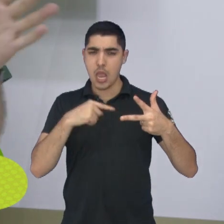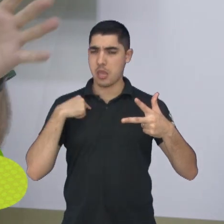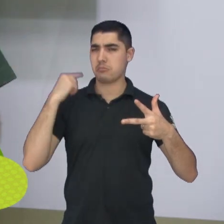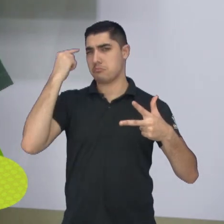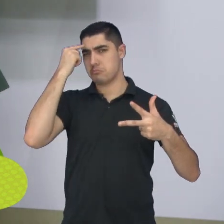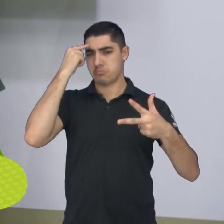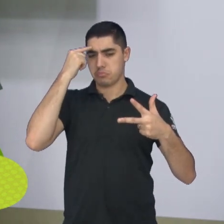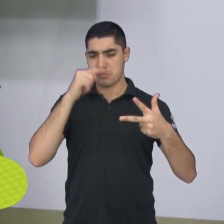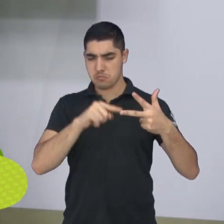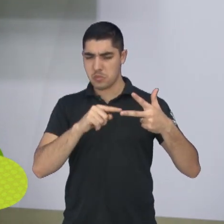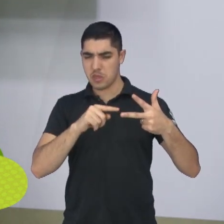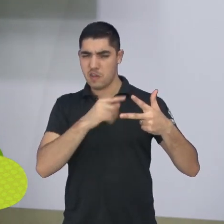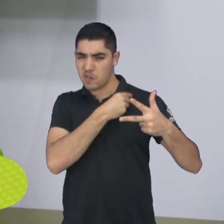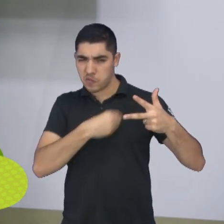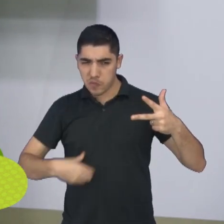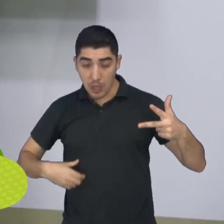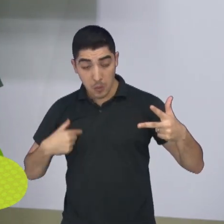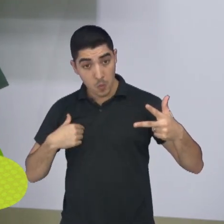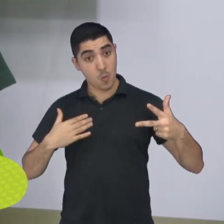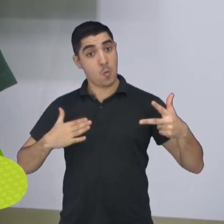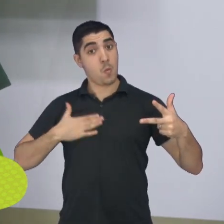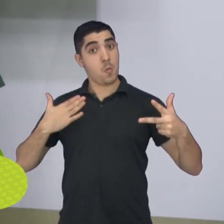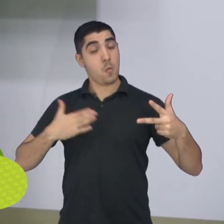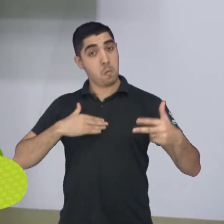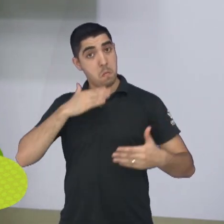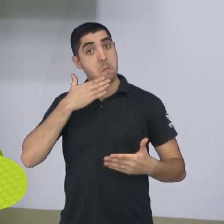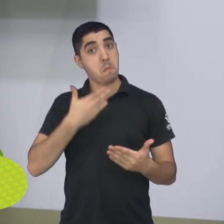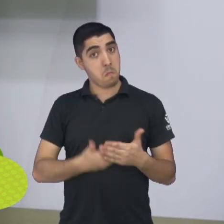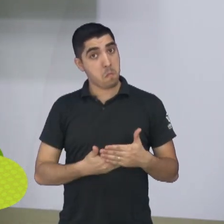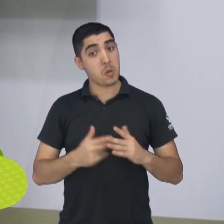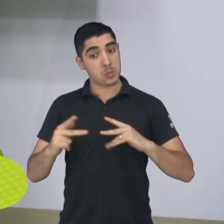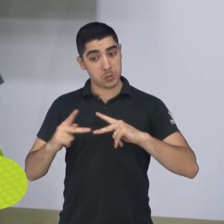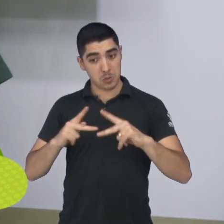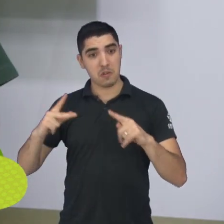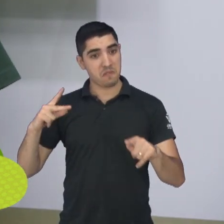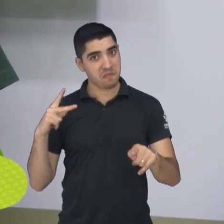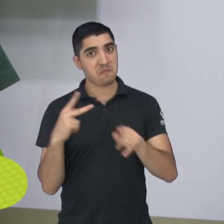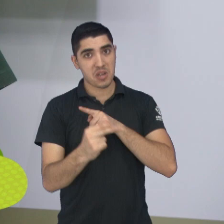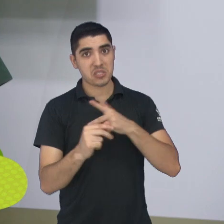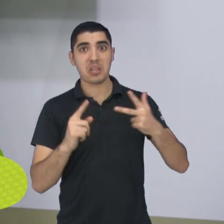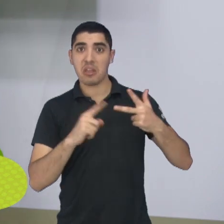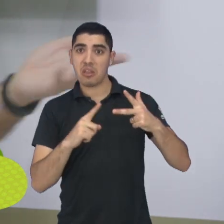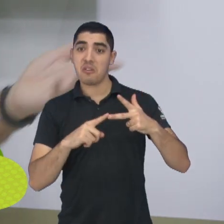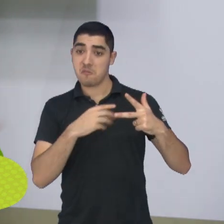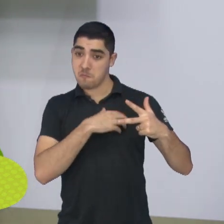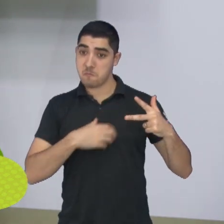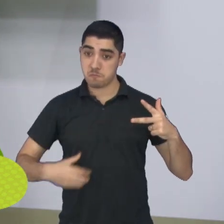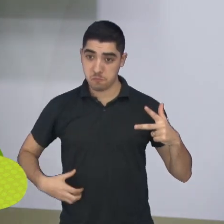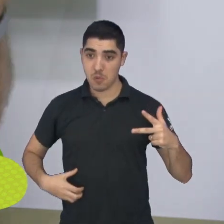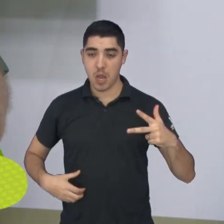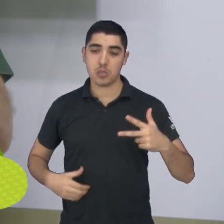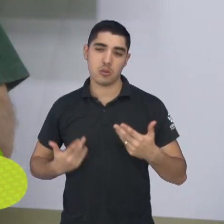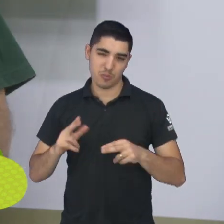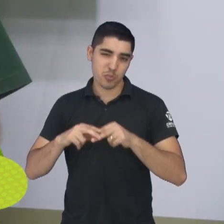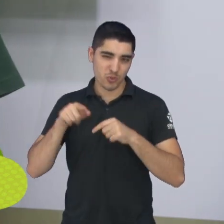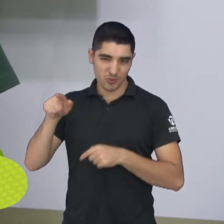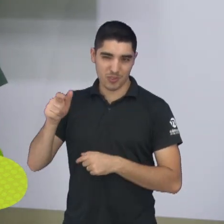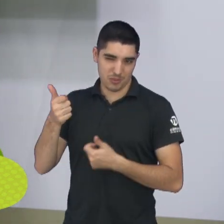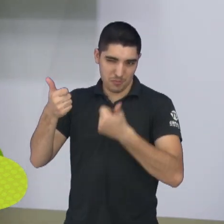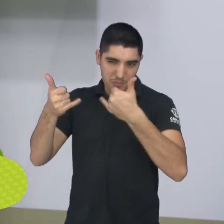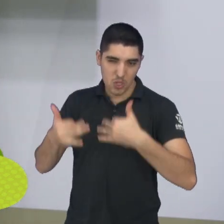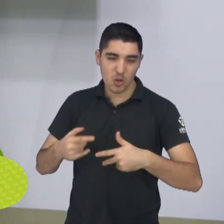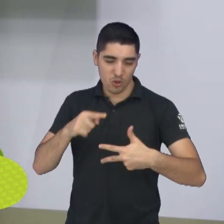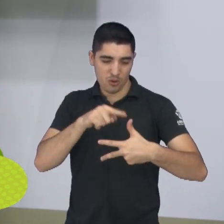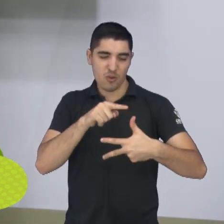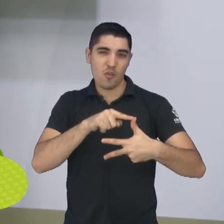contra o Vasco foi uma vitória mais surpreendente e contundente desses 3 aí, em pese que você falou que o Flamengo veio